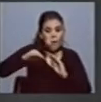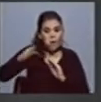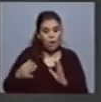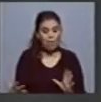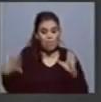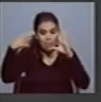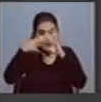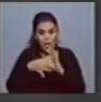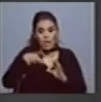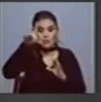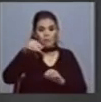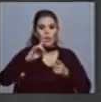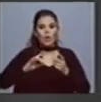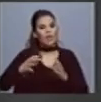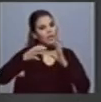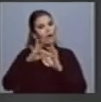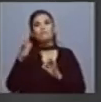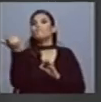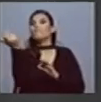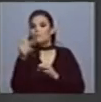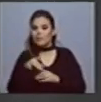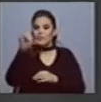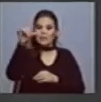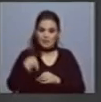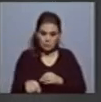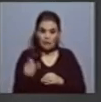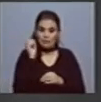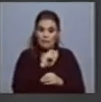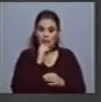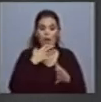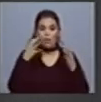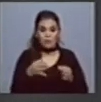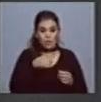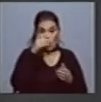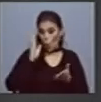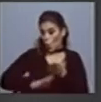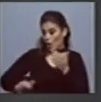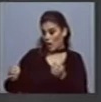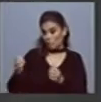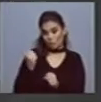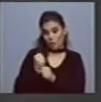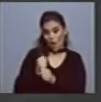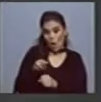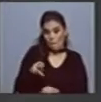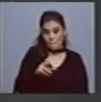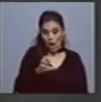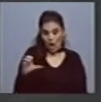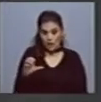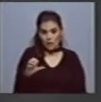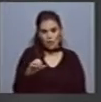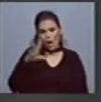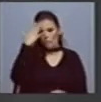associada precisamente a este evento e que conseguiu convencer um seu colega, Mark Becker, a fazer um mestrado em